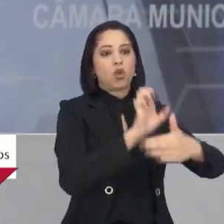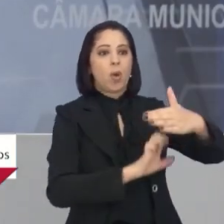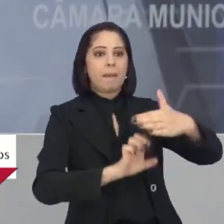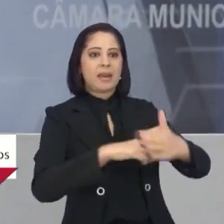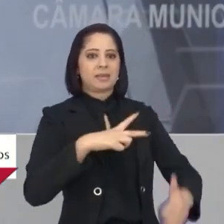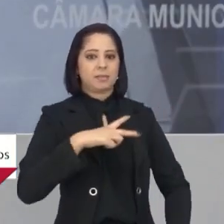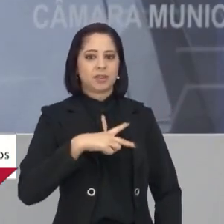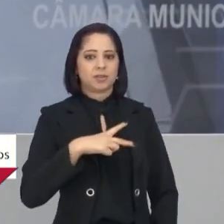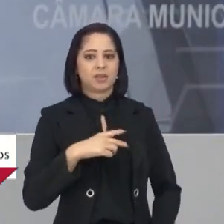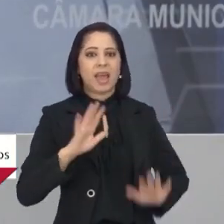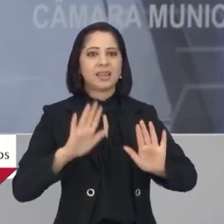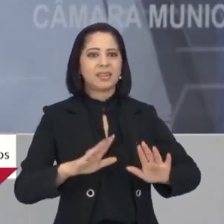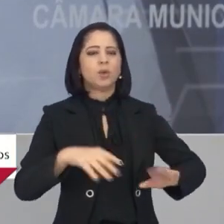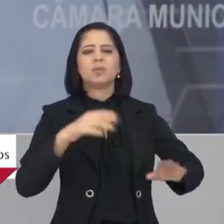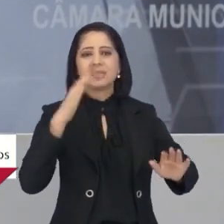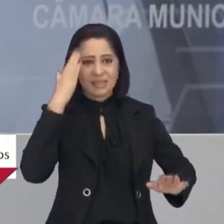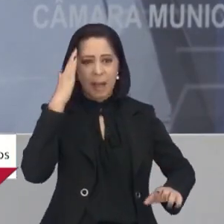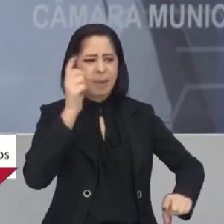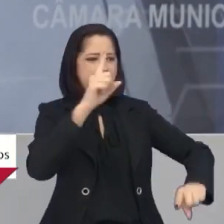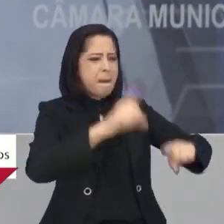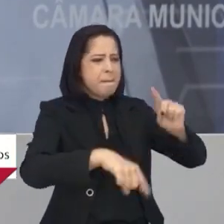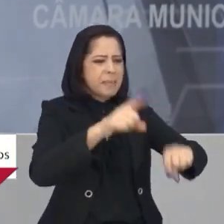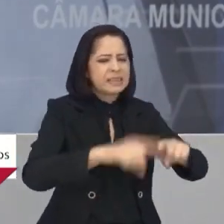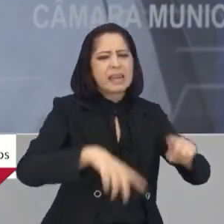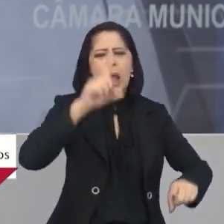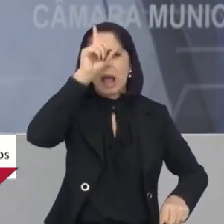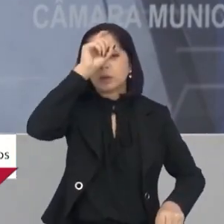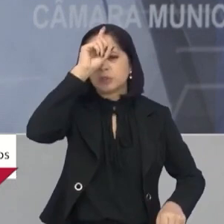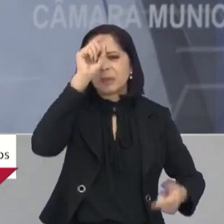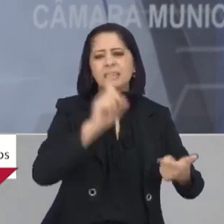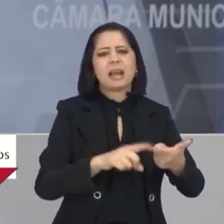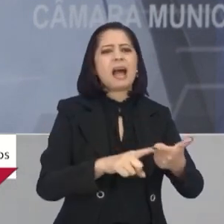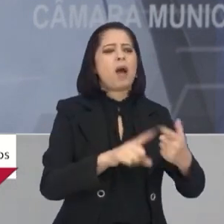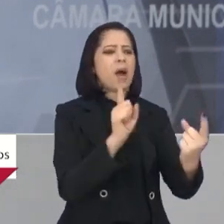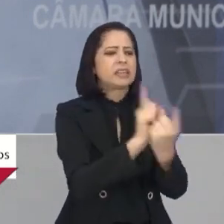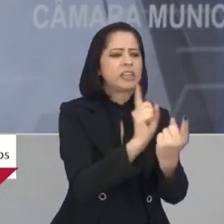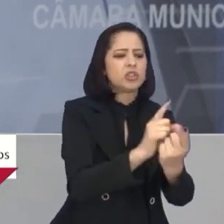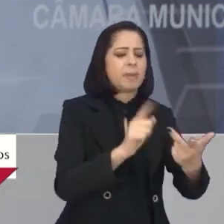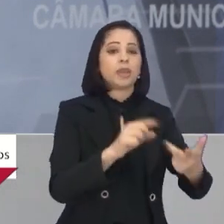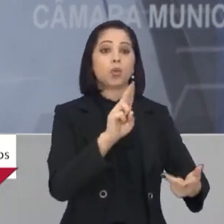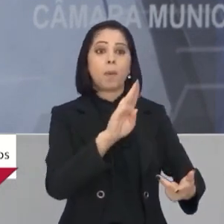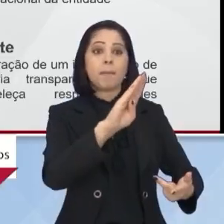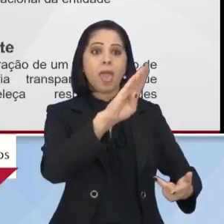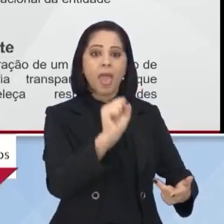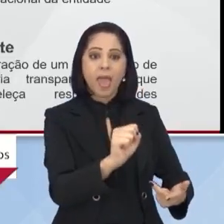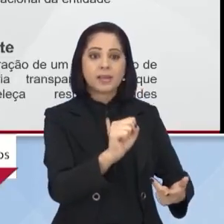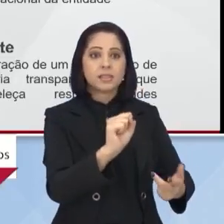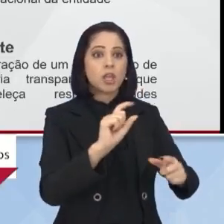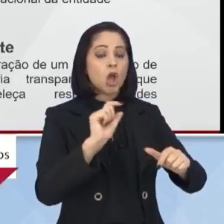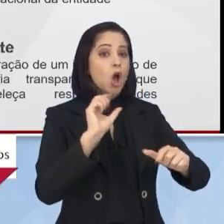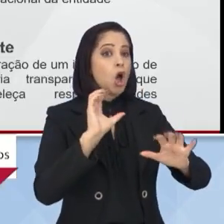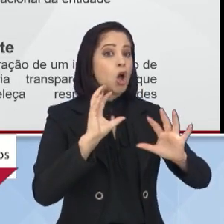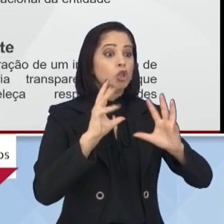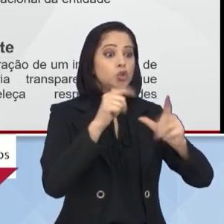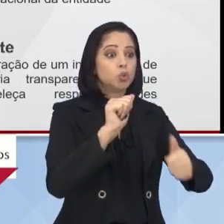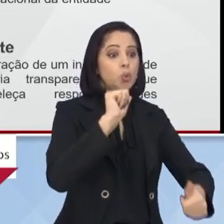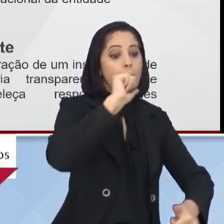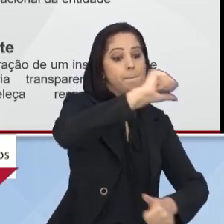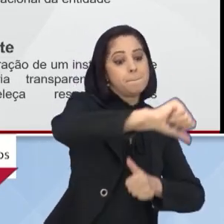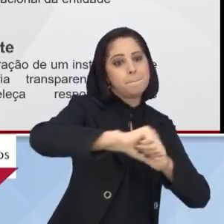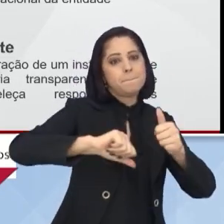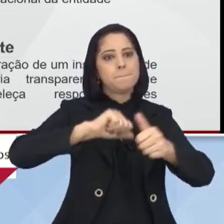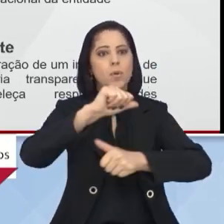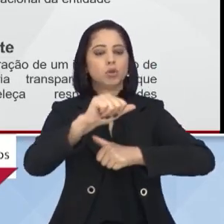seja todos os equipamentos públicos de saúde hospitais pronto atendimento unidades de saúde foram eh transferidas para